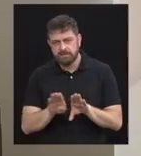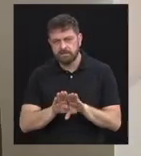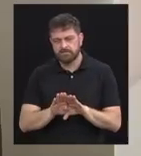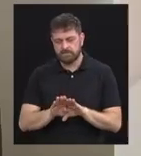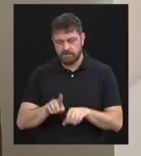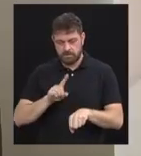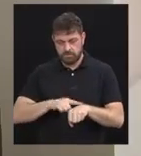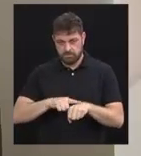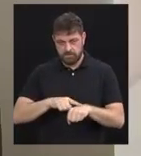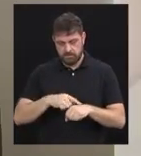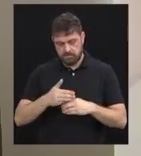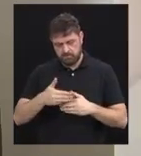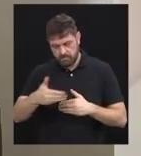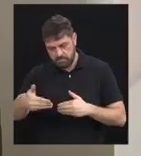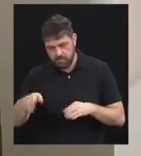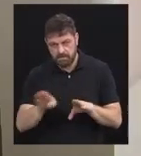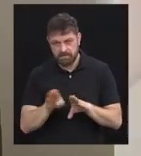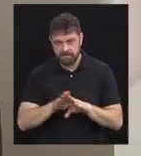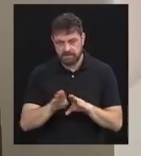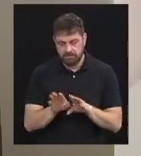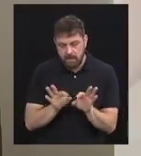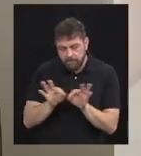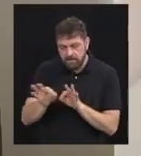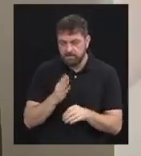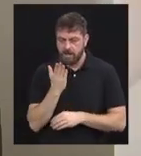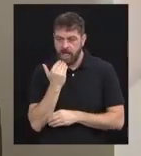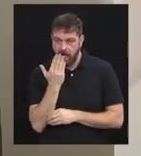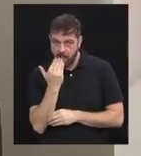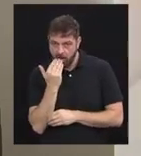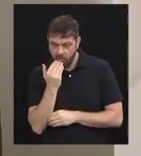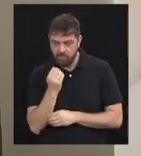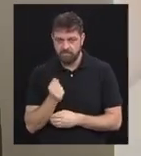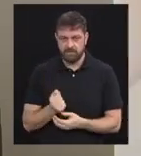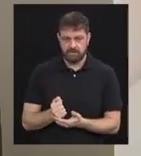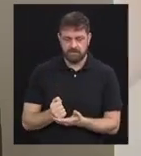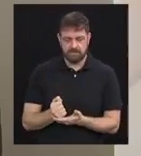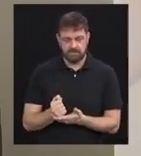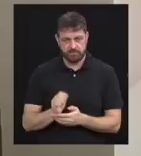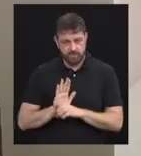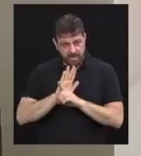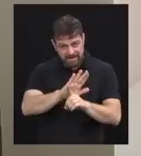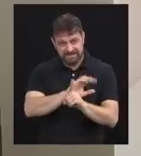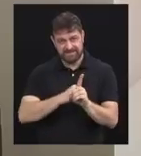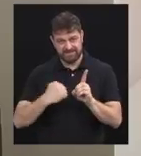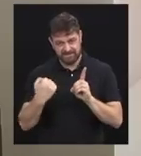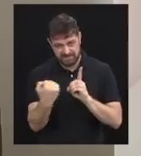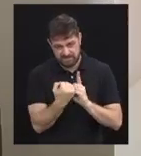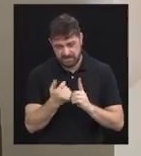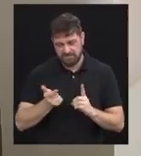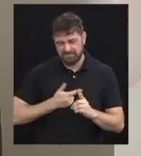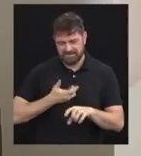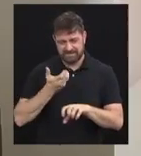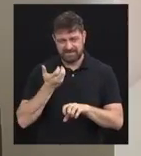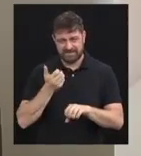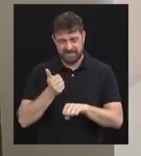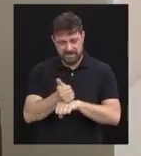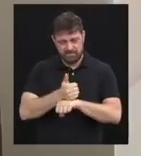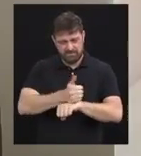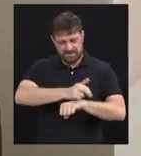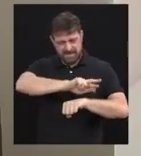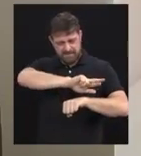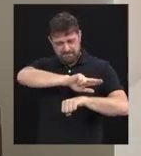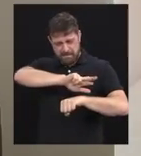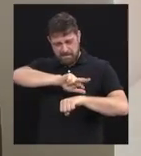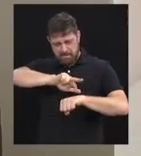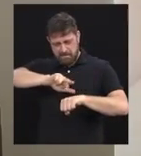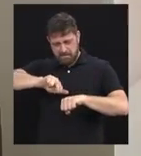durante o tratamento o nutricionista, o assistente social. Tem uma gama de